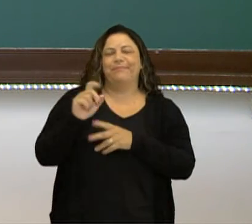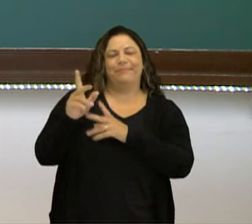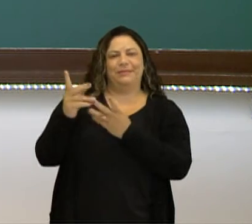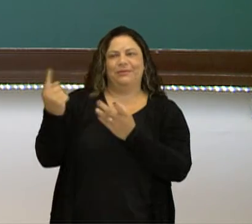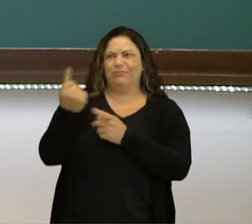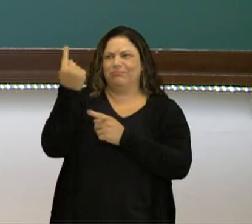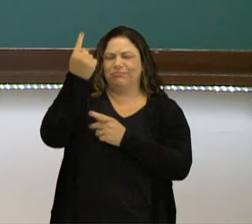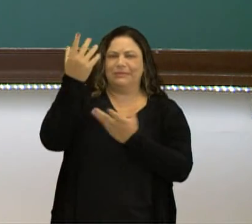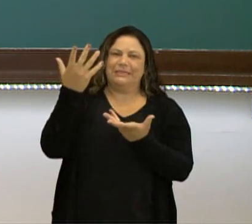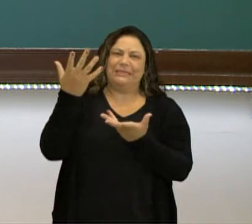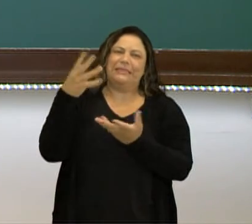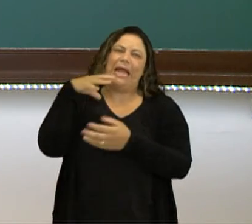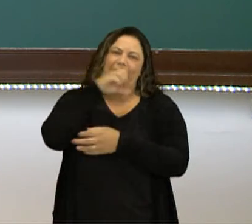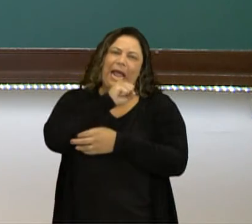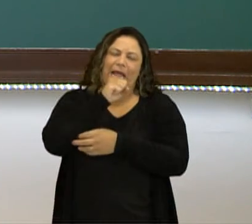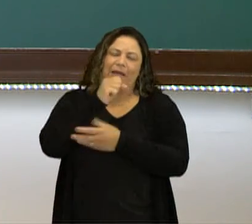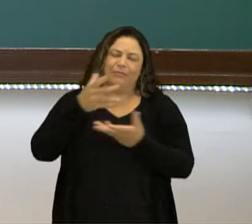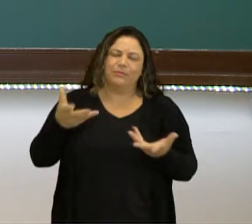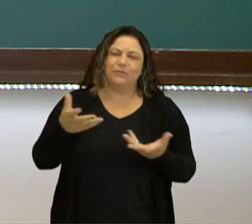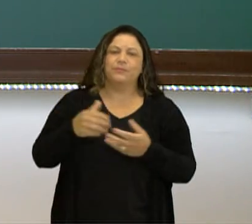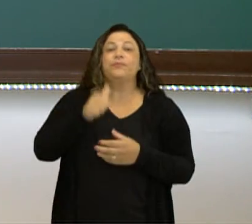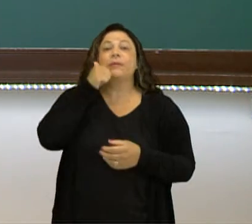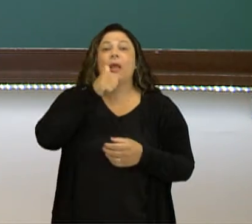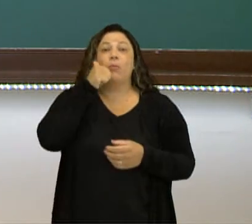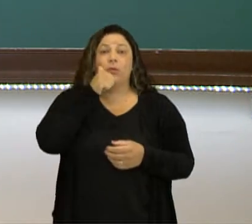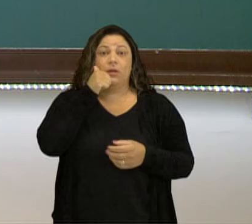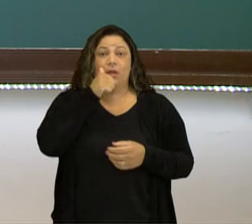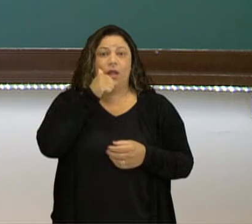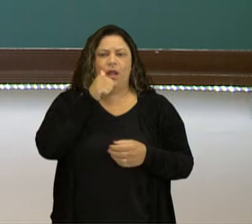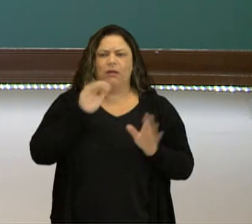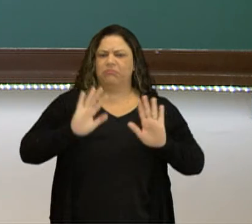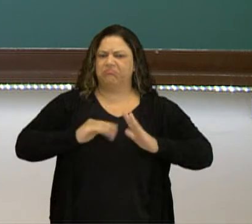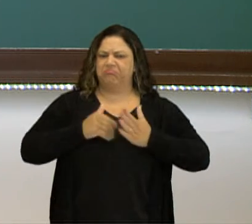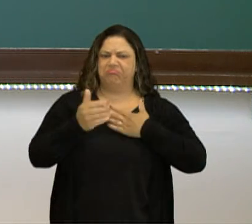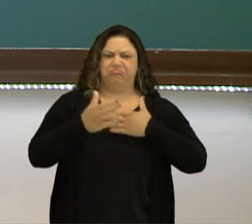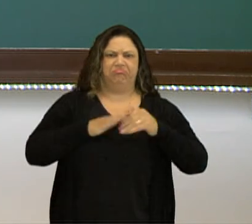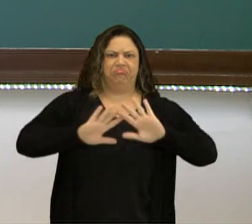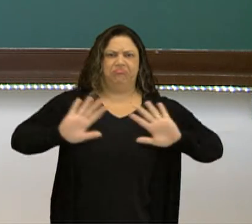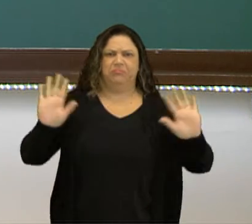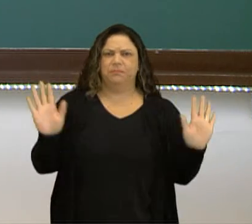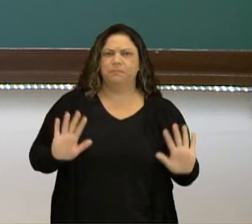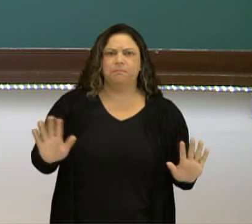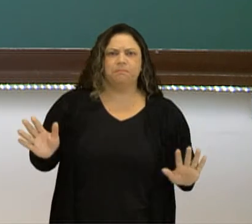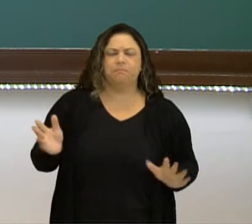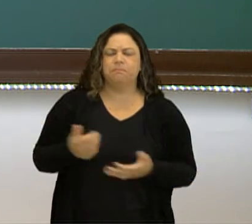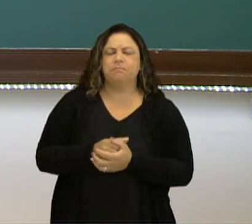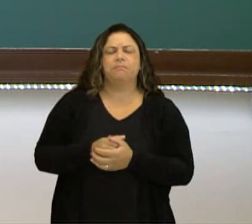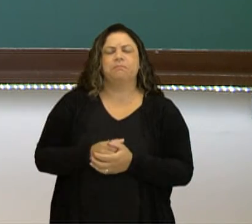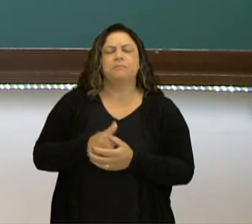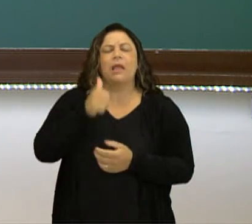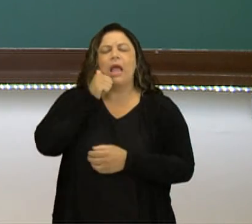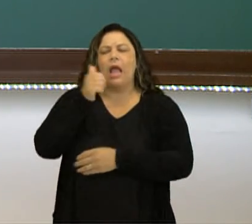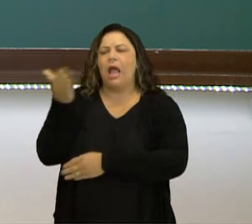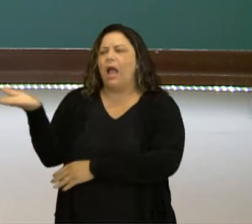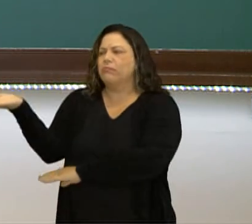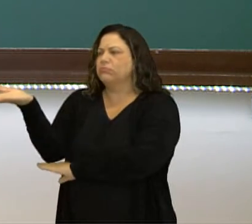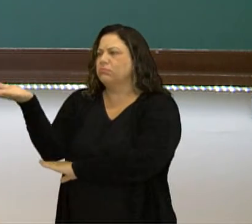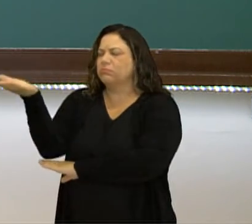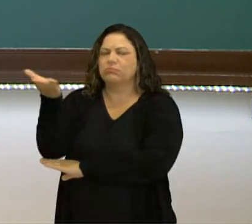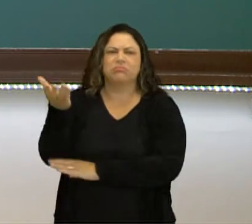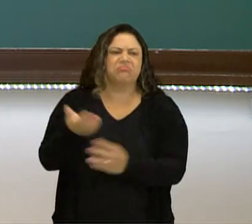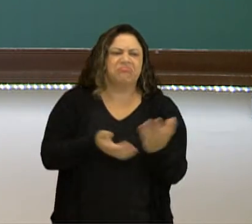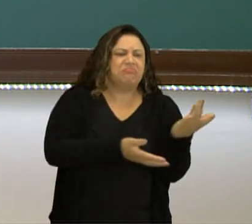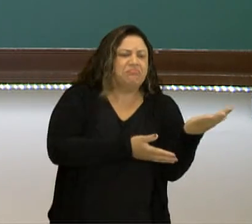aeromoça, né, o serviço de bordo, não precisa compensar nada disso. Ele trabalha normalmente, certo? Então, o que acontece?